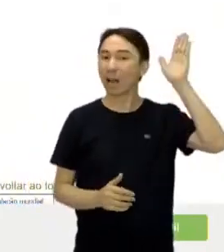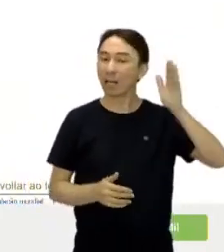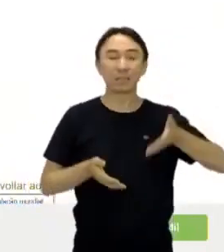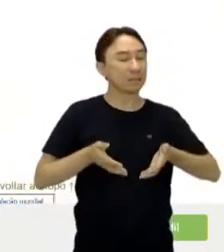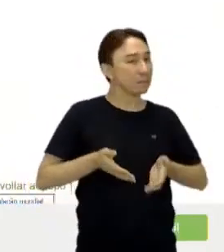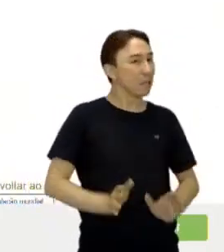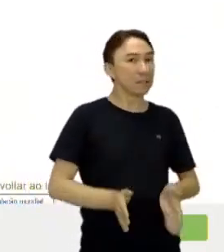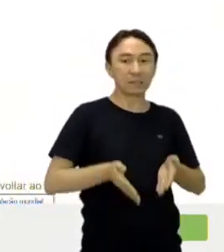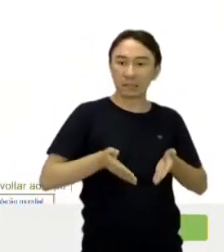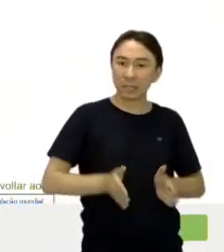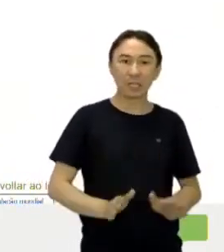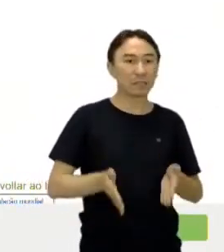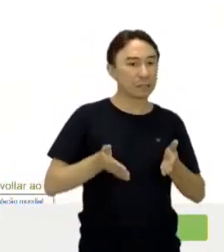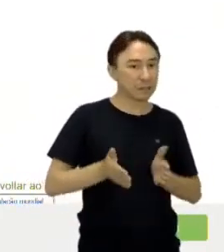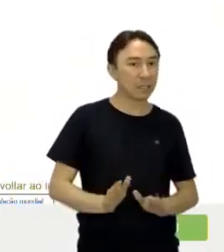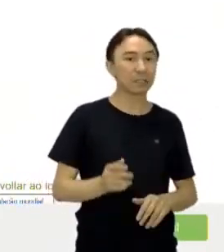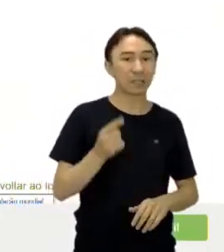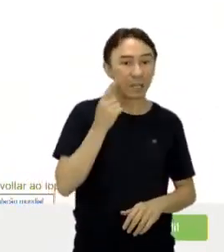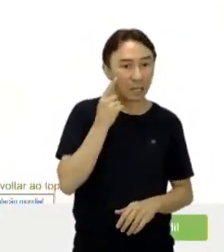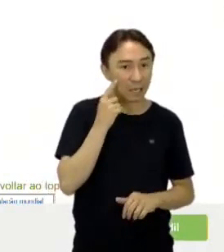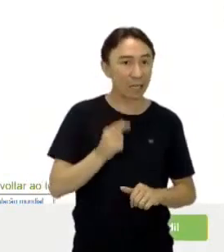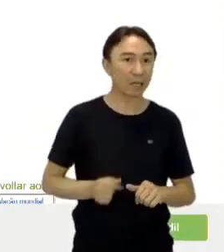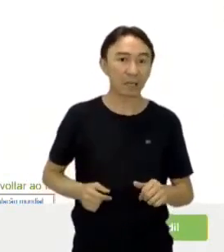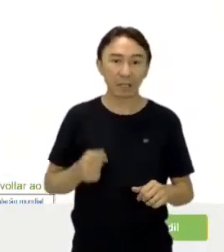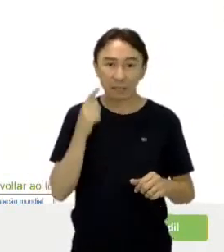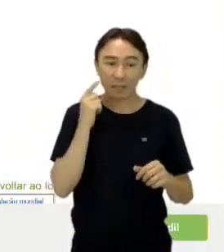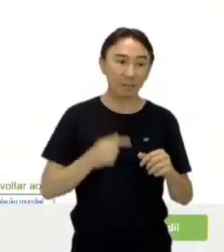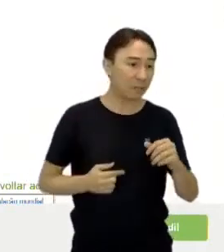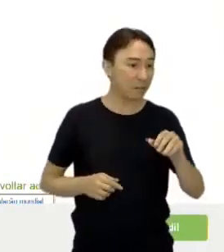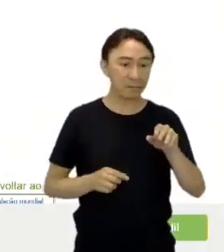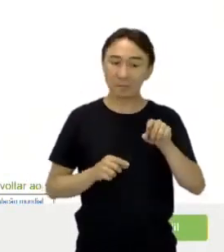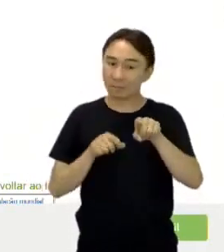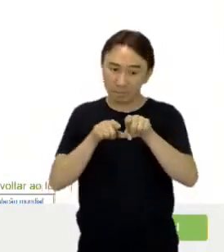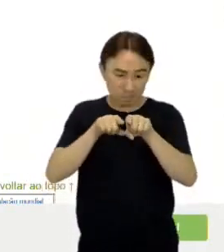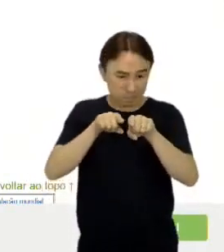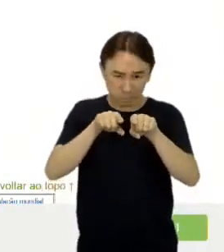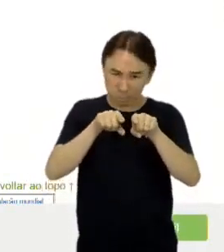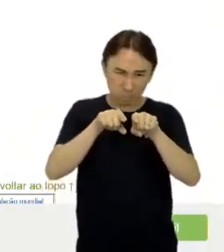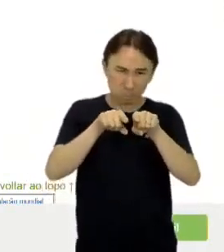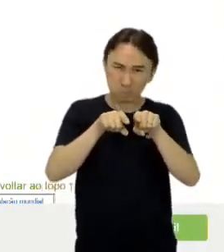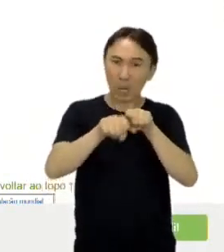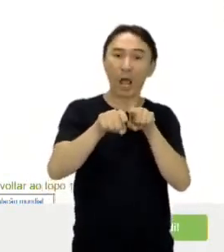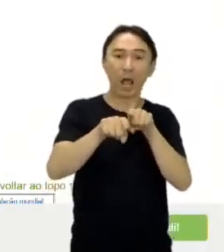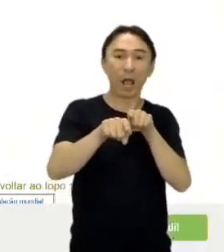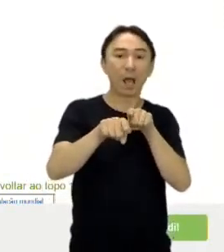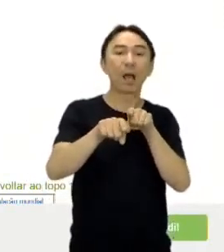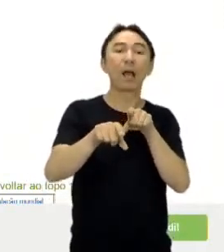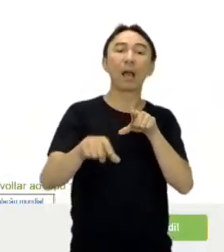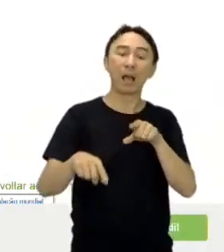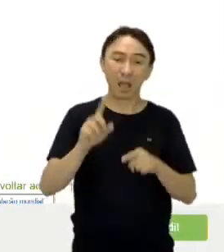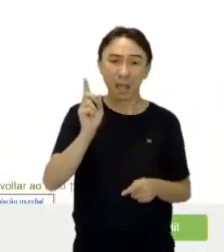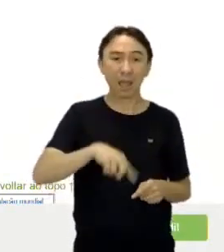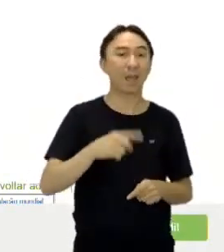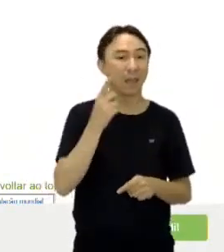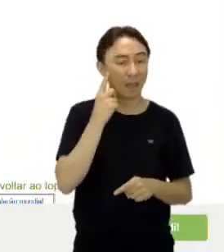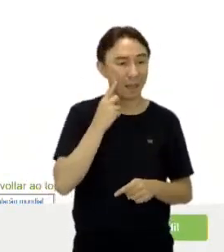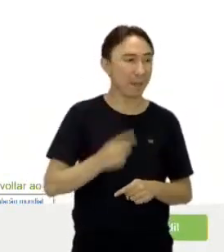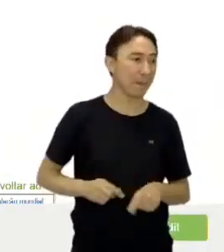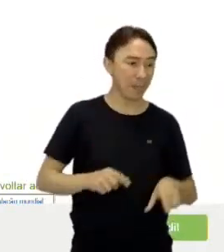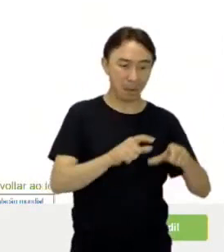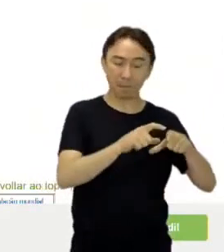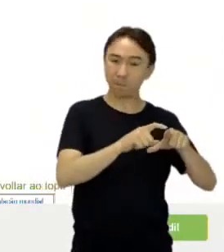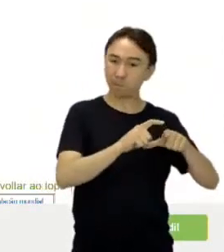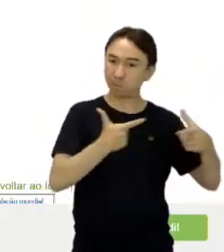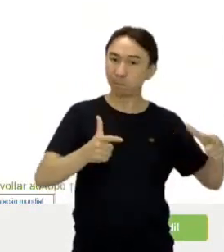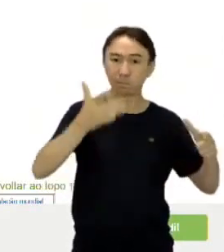da Índia ultrapassar a China, né, e ser a primeira classificada com os países mais populosos. Né? Então